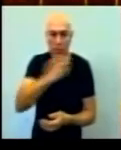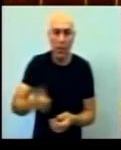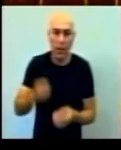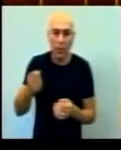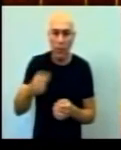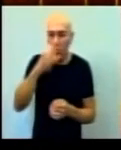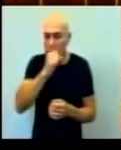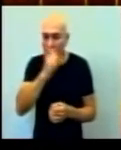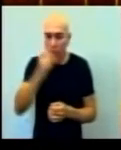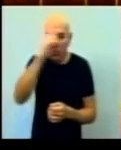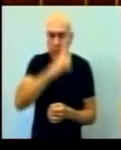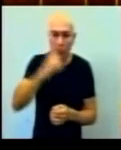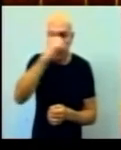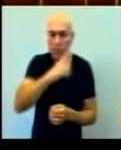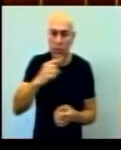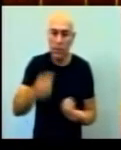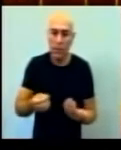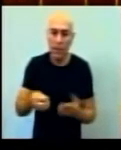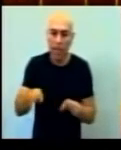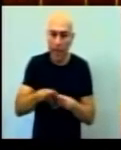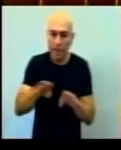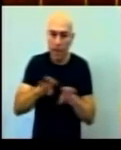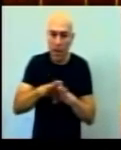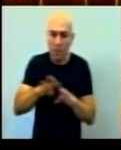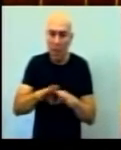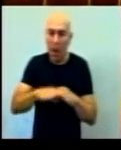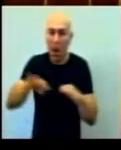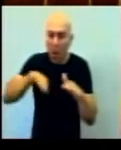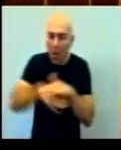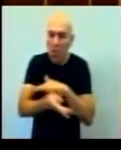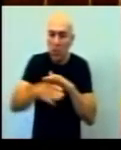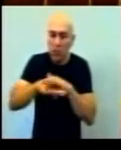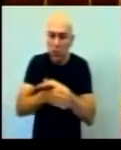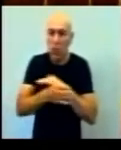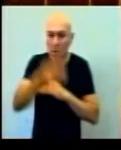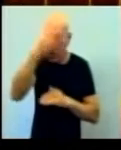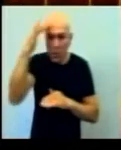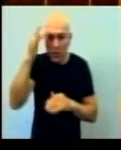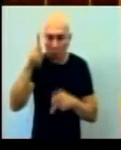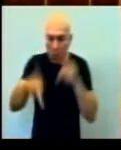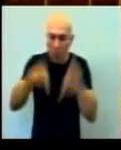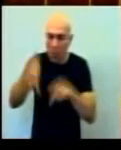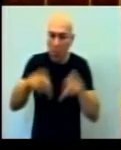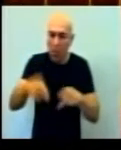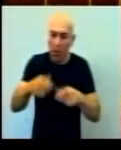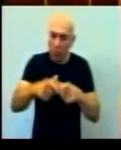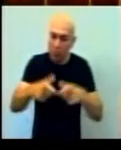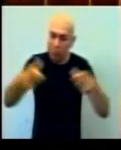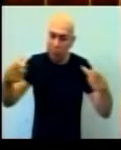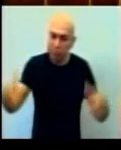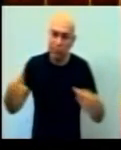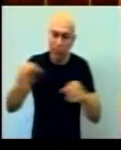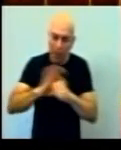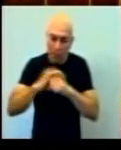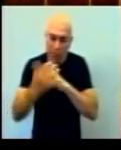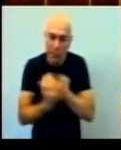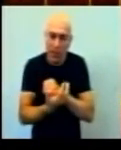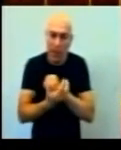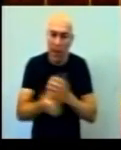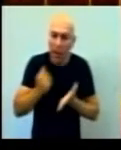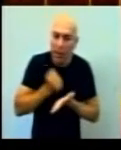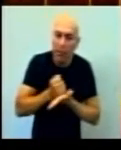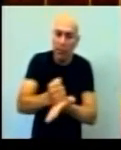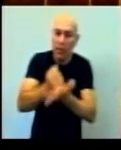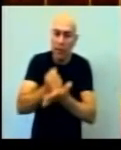e também do hábito que a população tem e que se intensificou agora durante a pandemia, de levar as